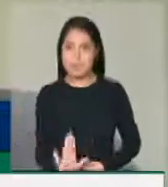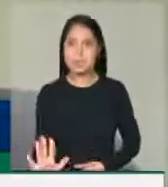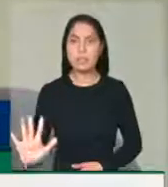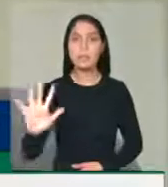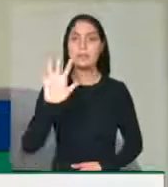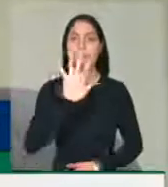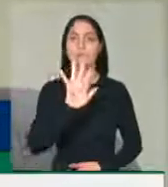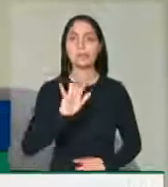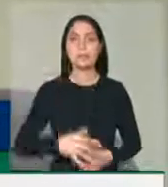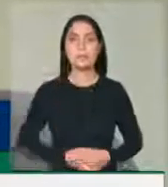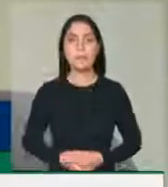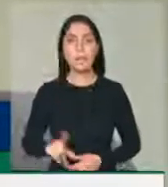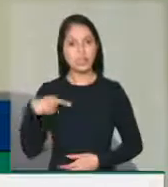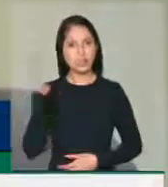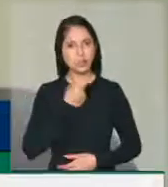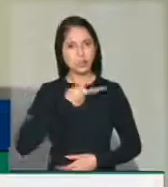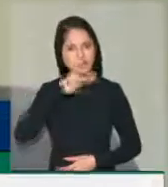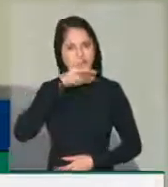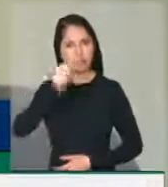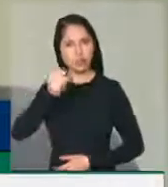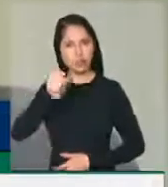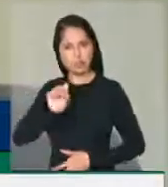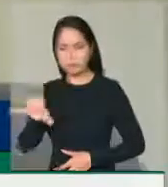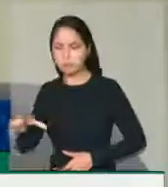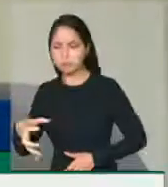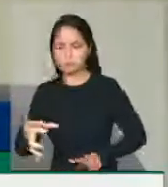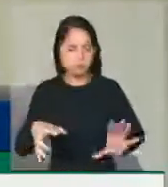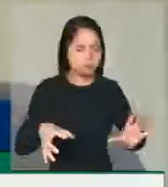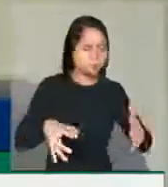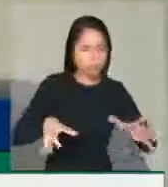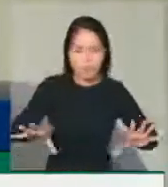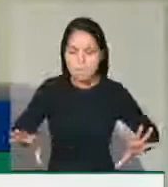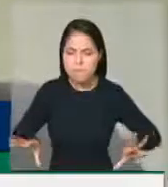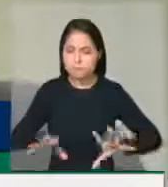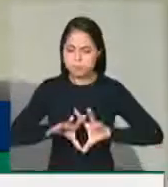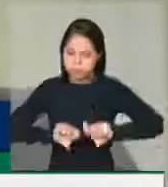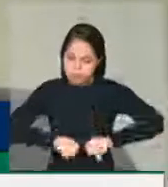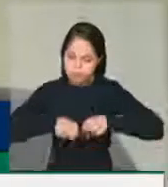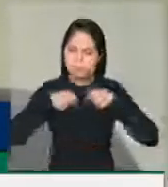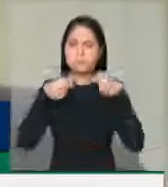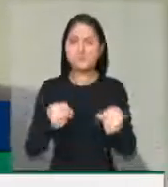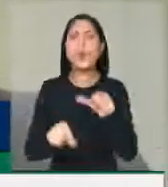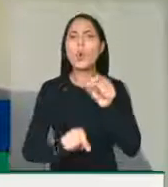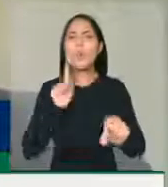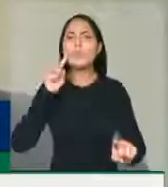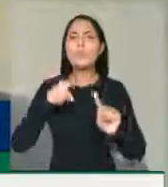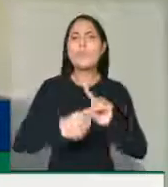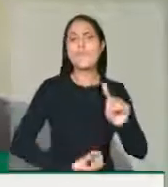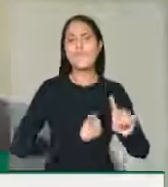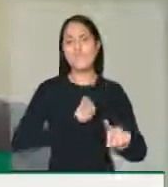para seguirmos adiante com o mesmo sentimento salvar vidas no brasil muito obrigado presidente